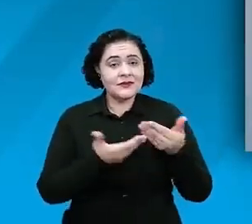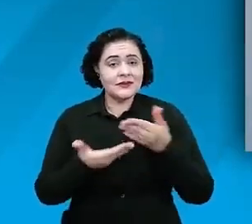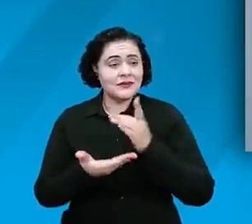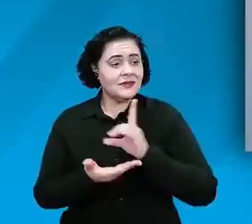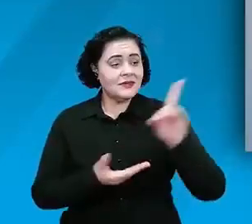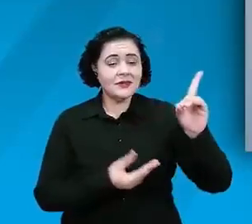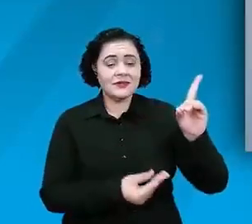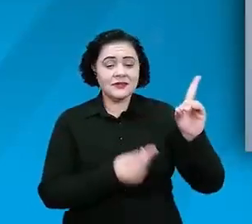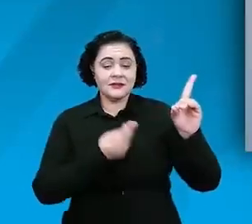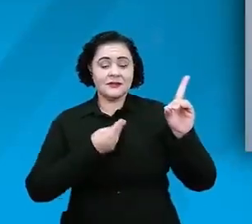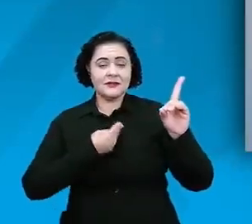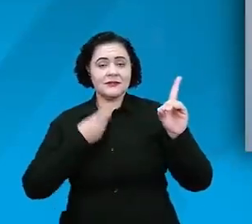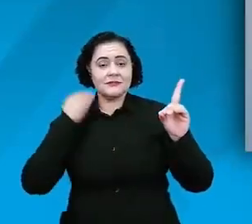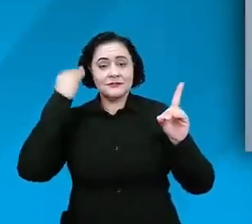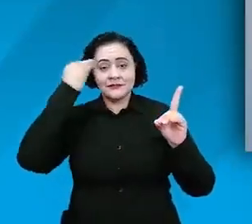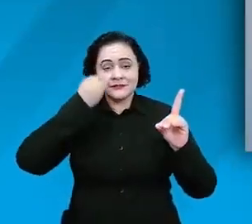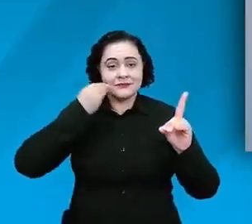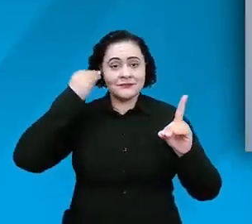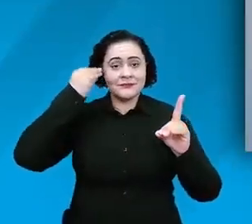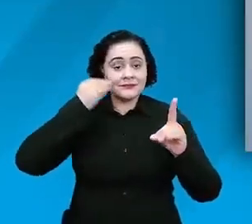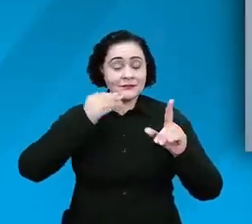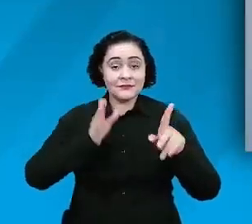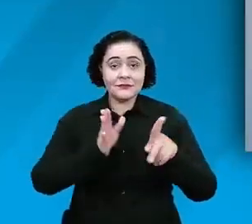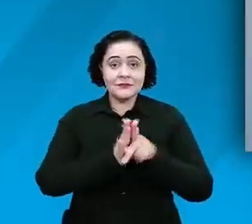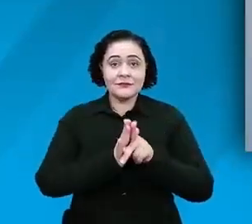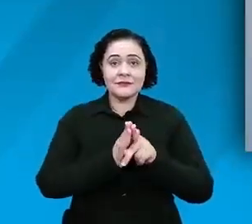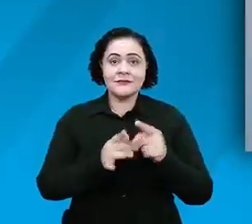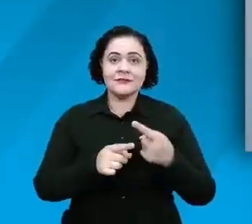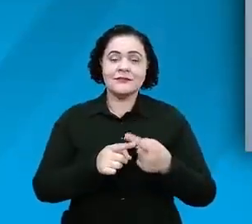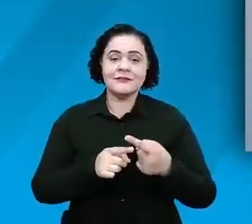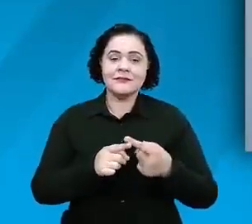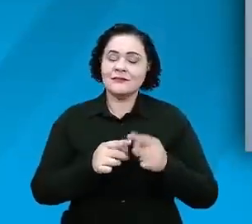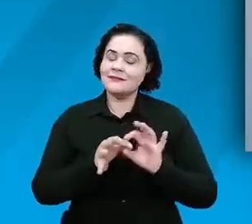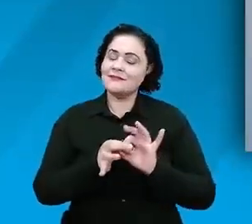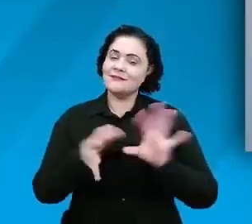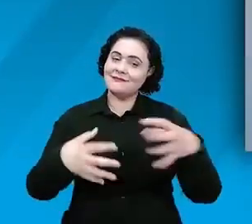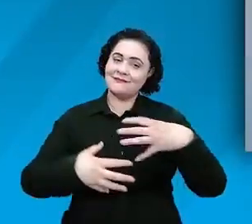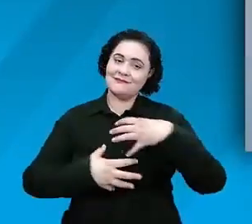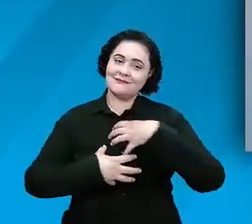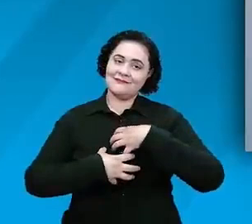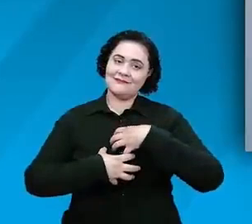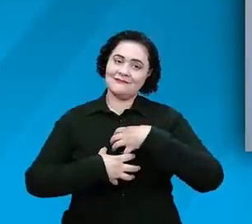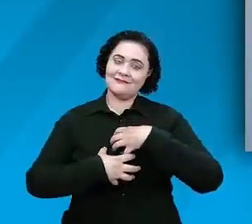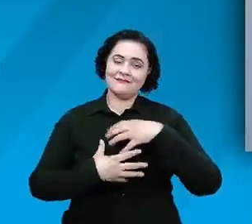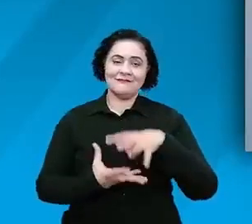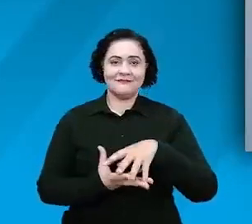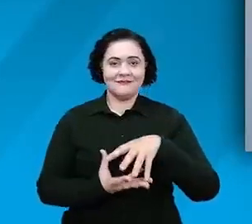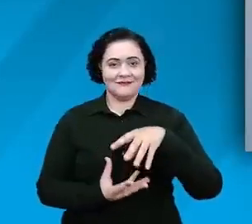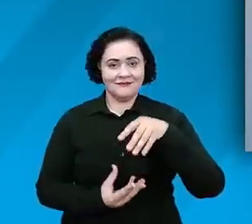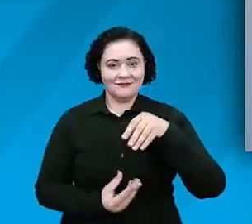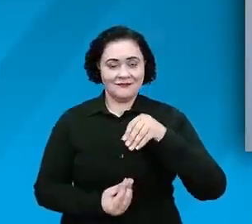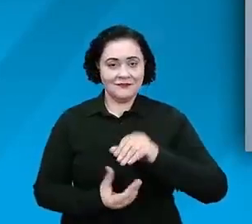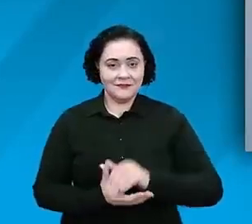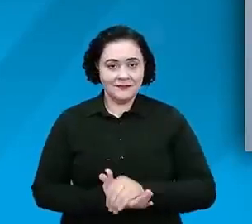as experiências como o grande instrumento para a libertação das nossas almas.